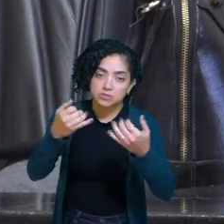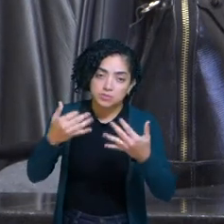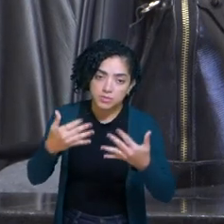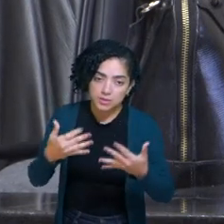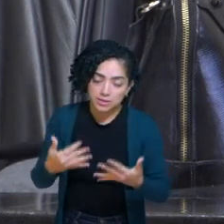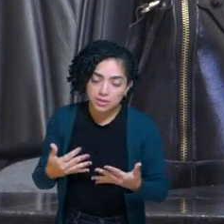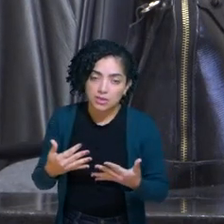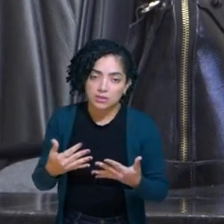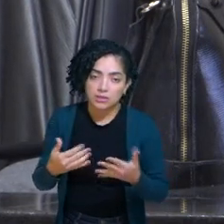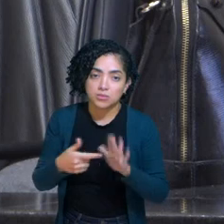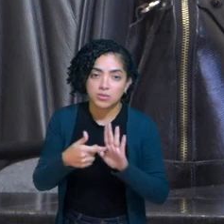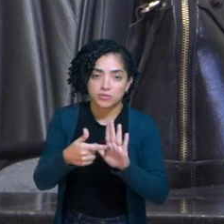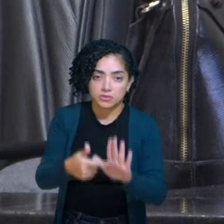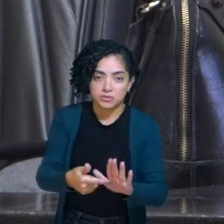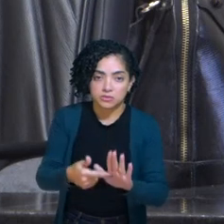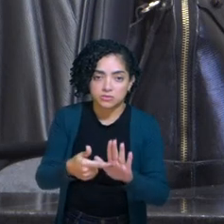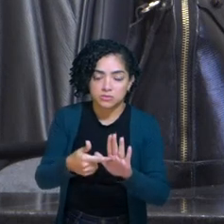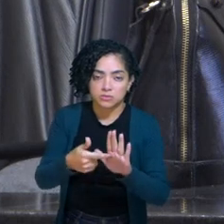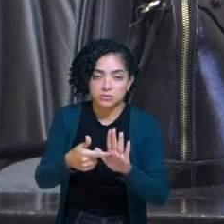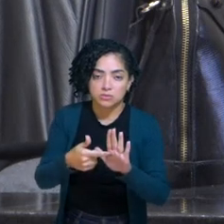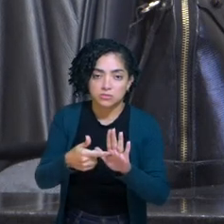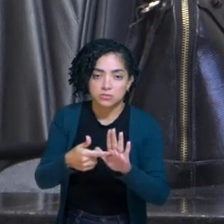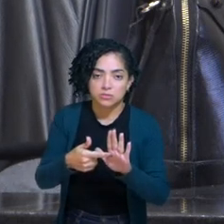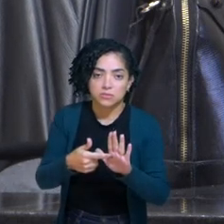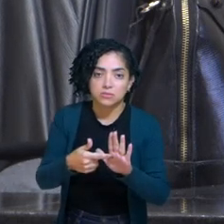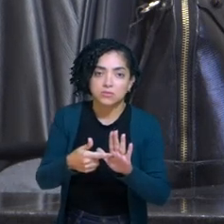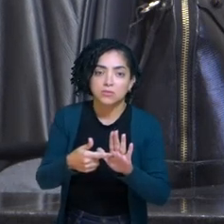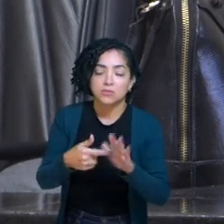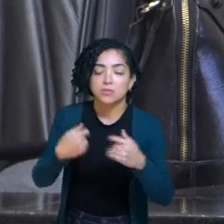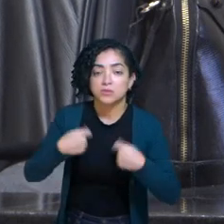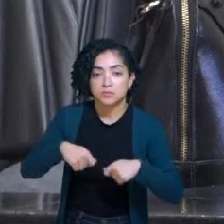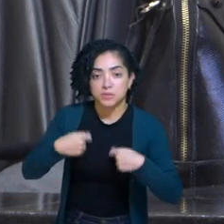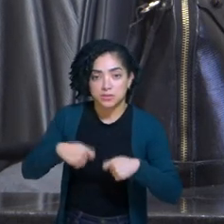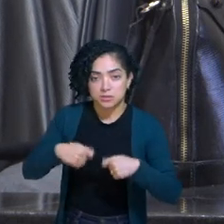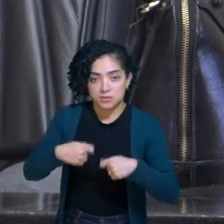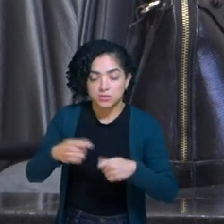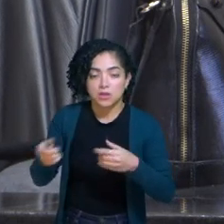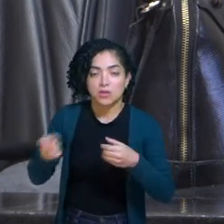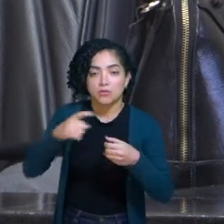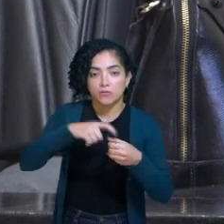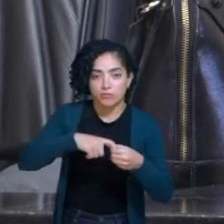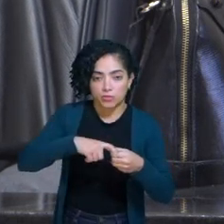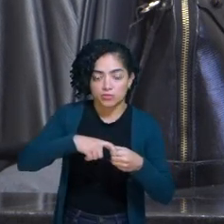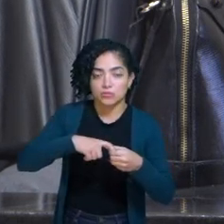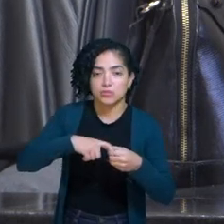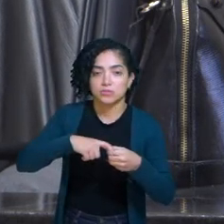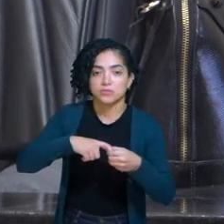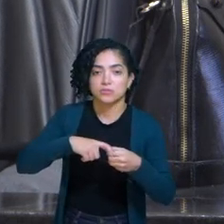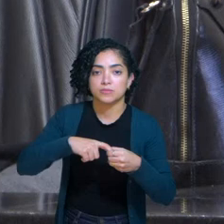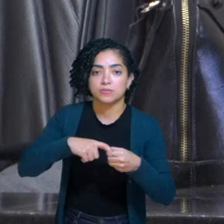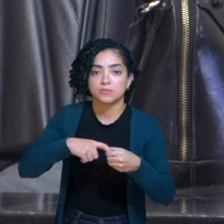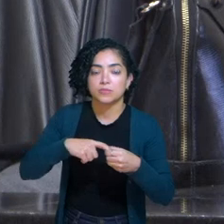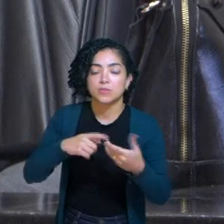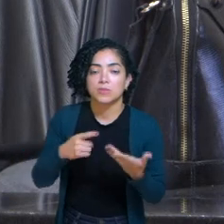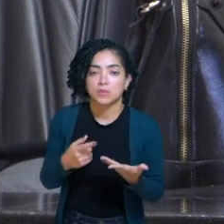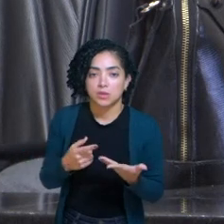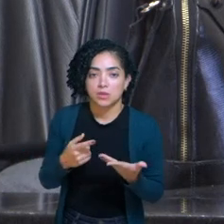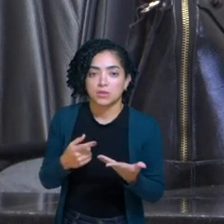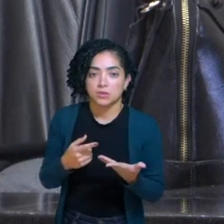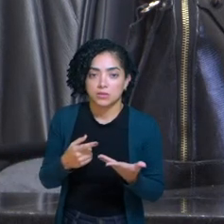prazer mas eu não tenho tempo para isso hoje Se precisar eu retorno e a gente destrincha a